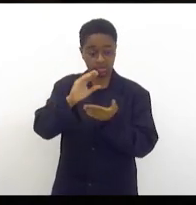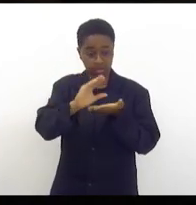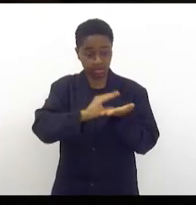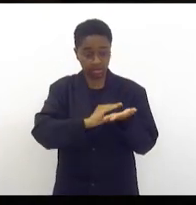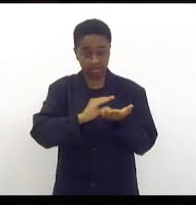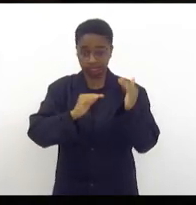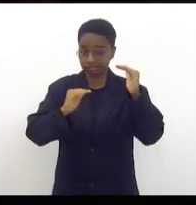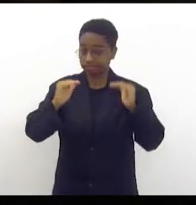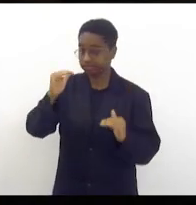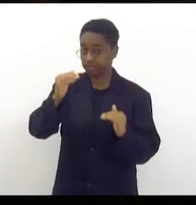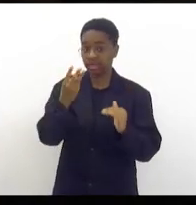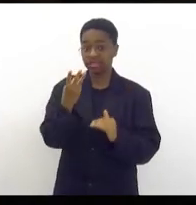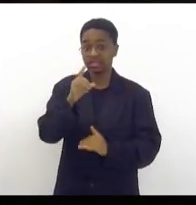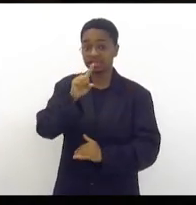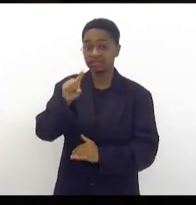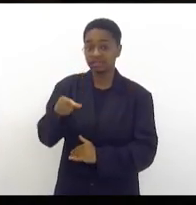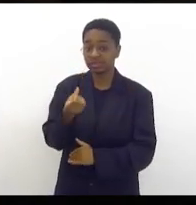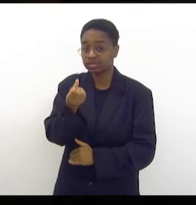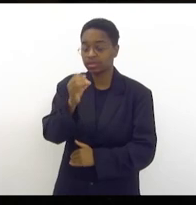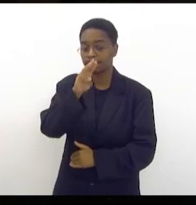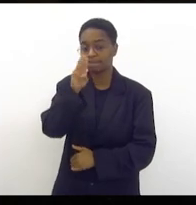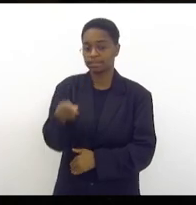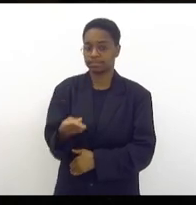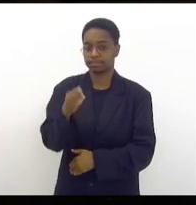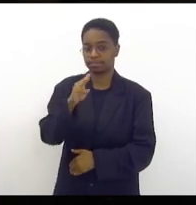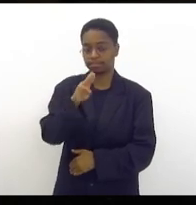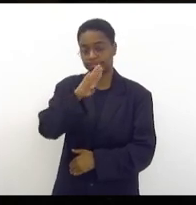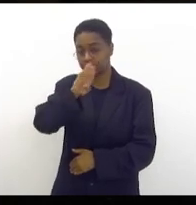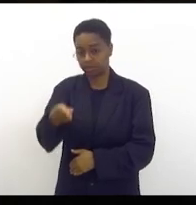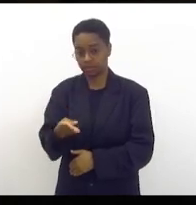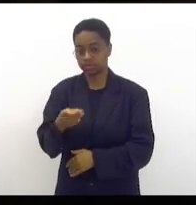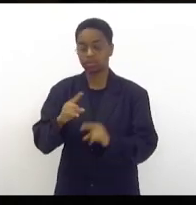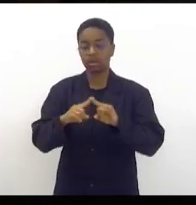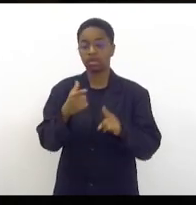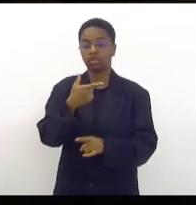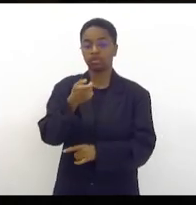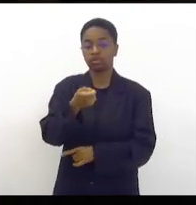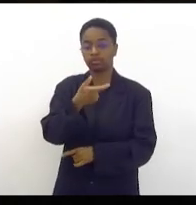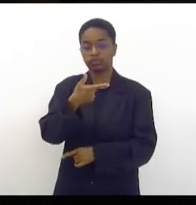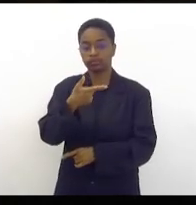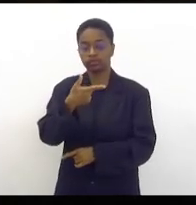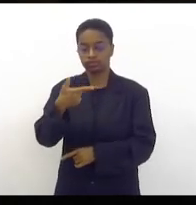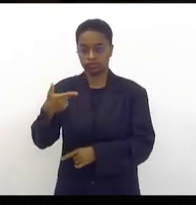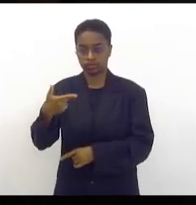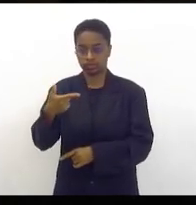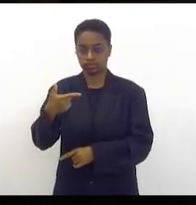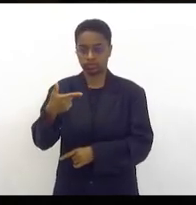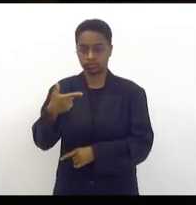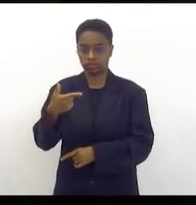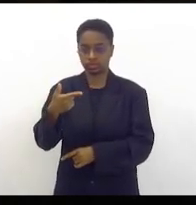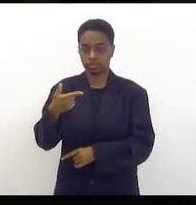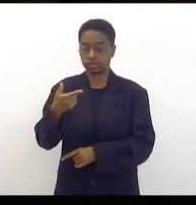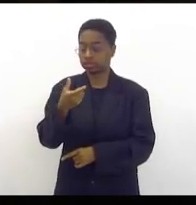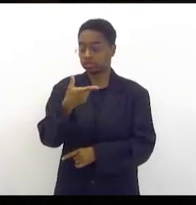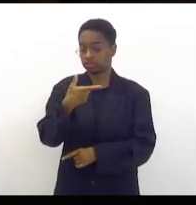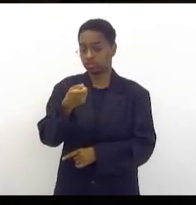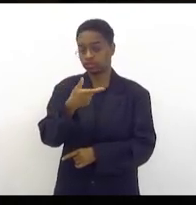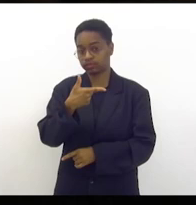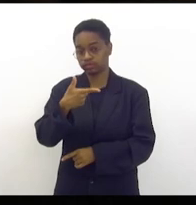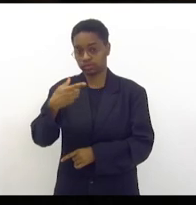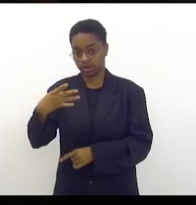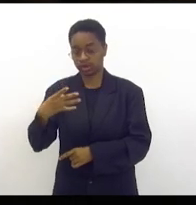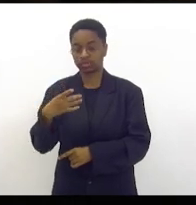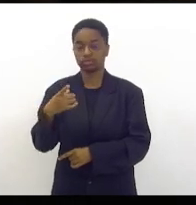de reais. Em 2022, a receita vai ser maior que a despesa, 6 bilhões de